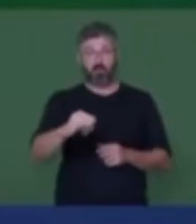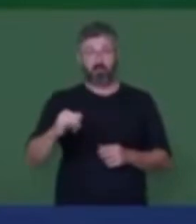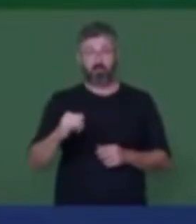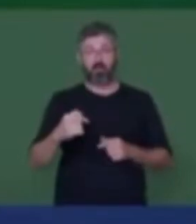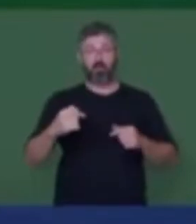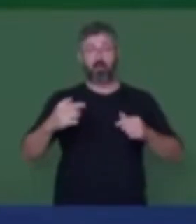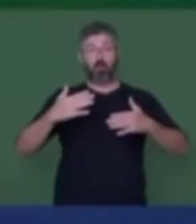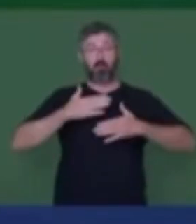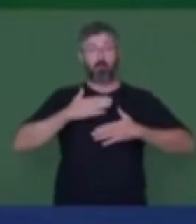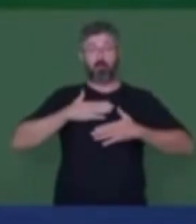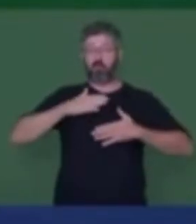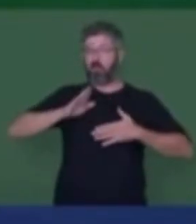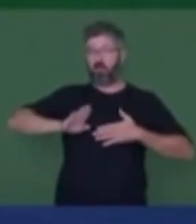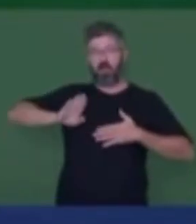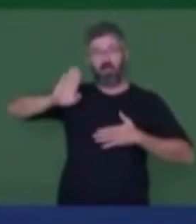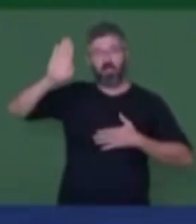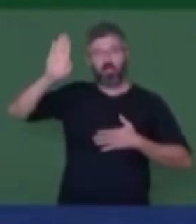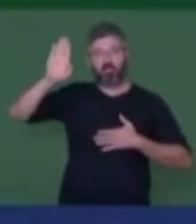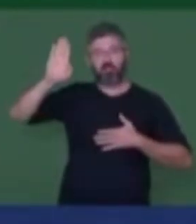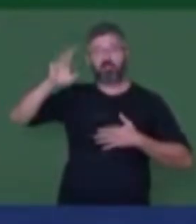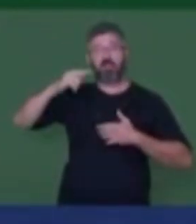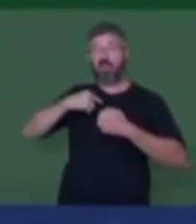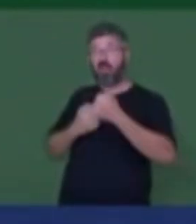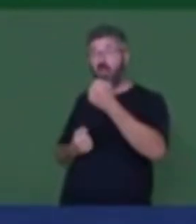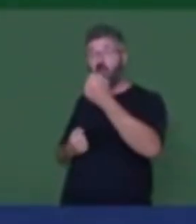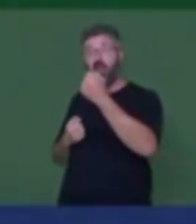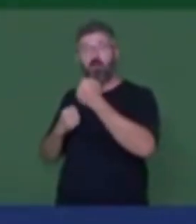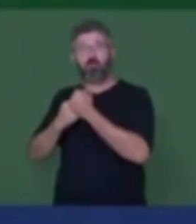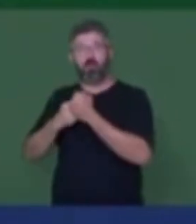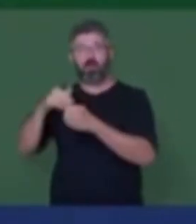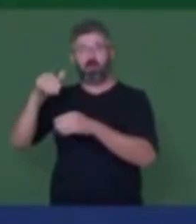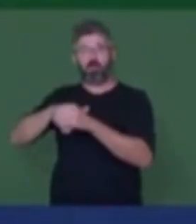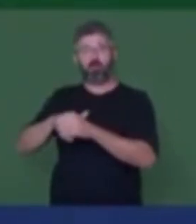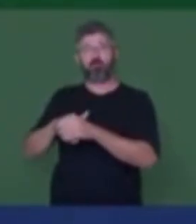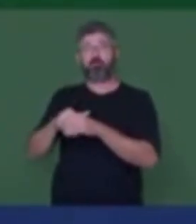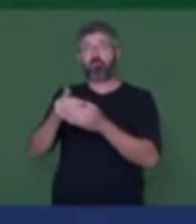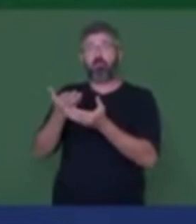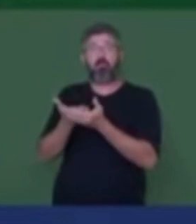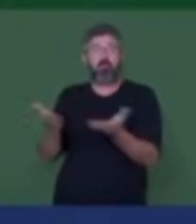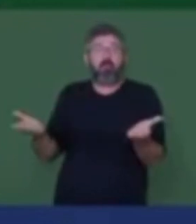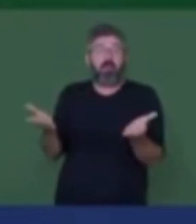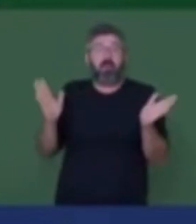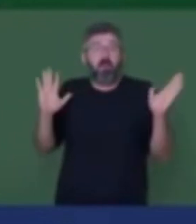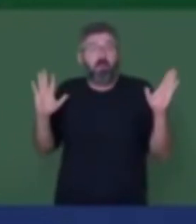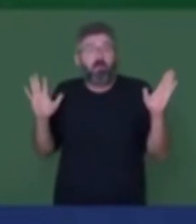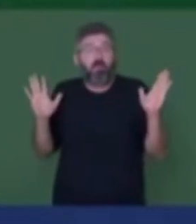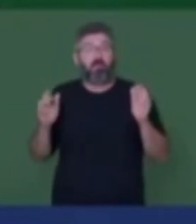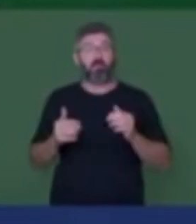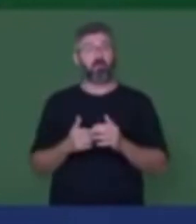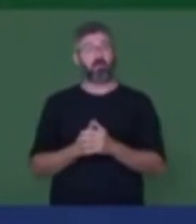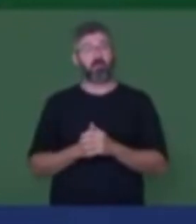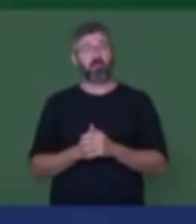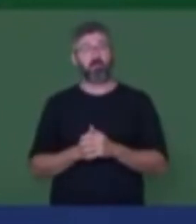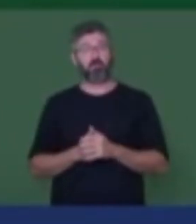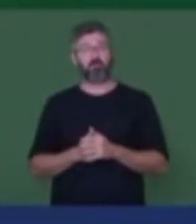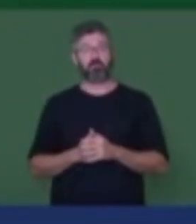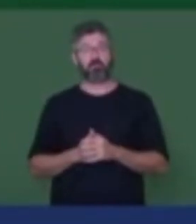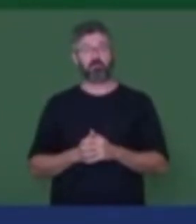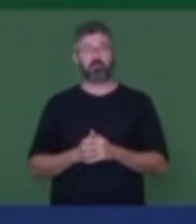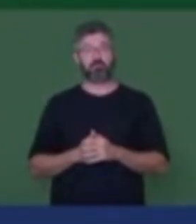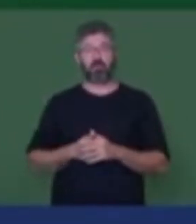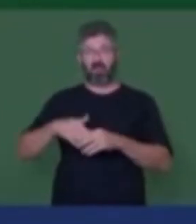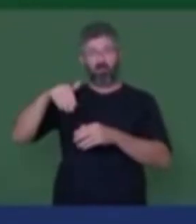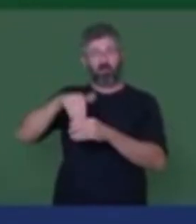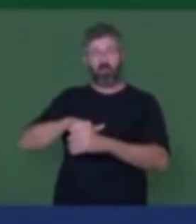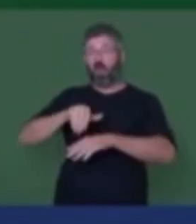meu candidato, que apoiei nas eleições, perdeu a eleição presidencial. Deixemos as urnas de